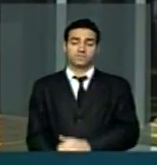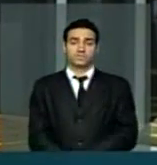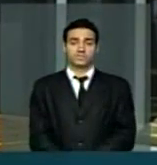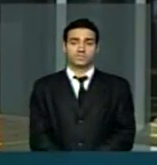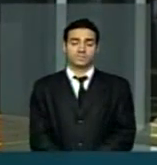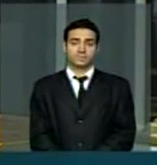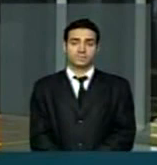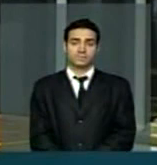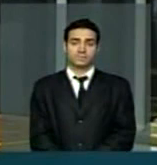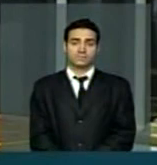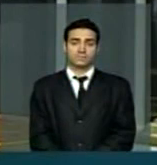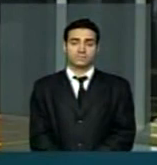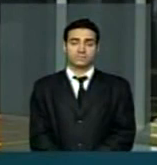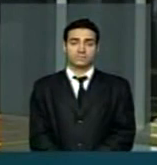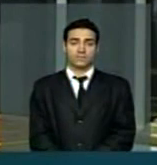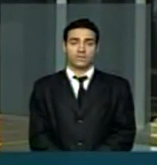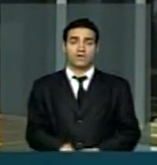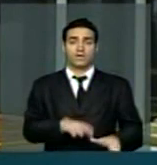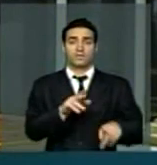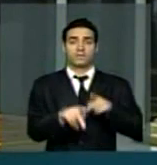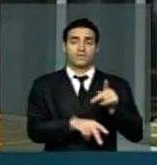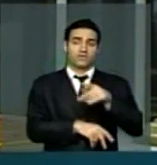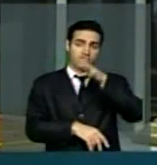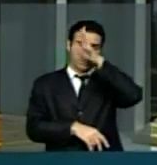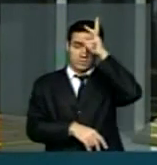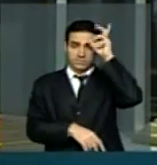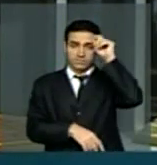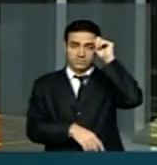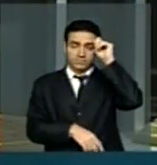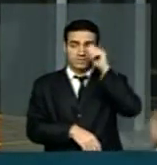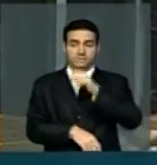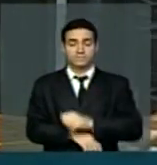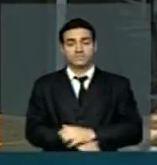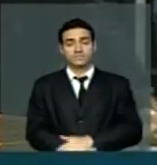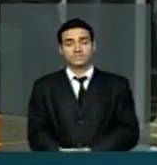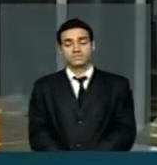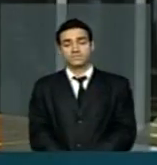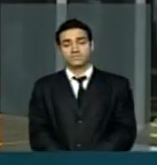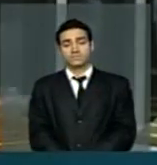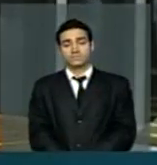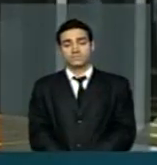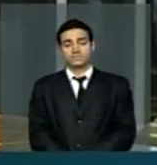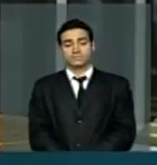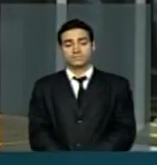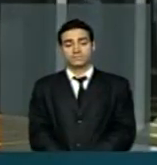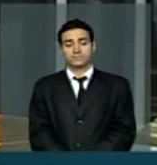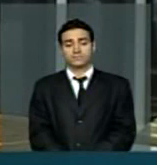para o povo da Amazônia no que diz respeito